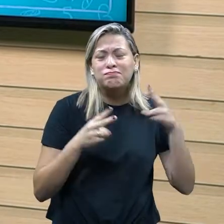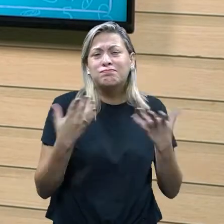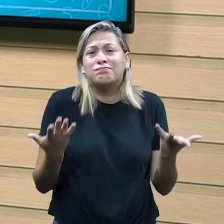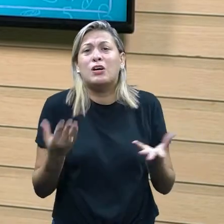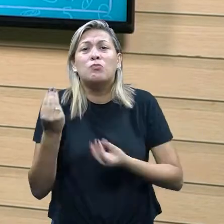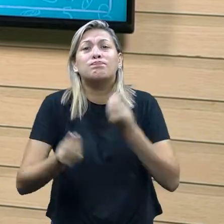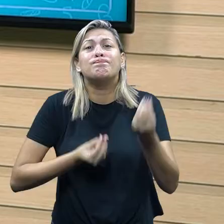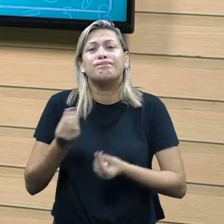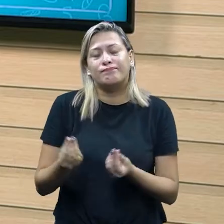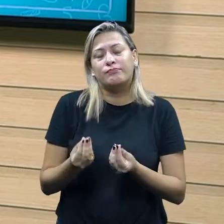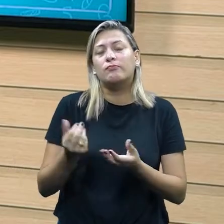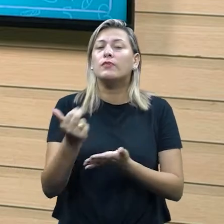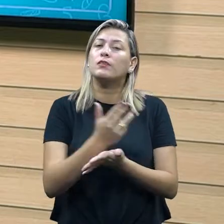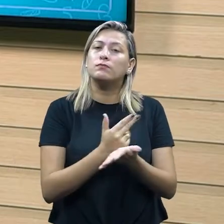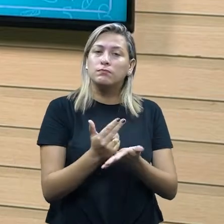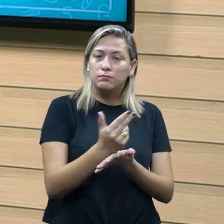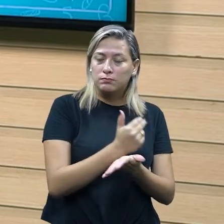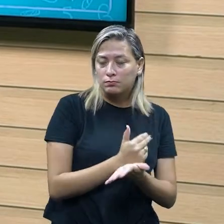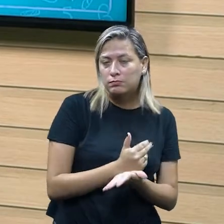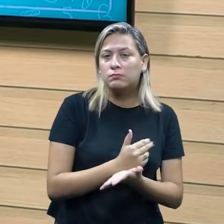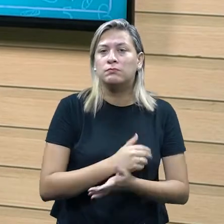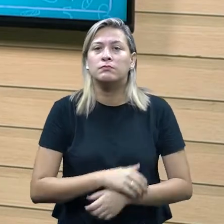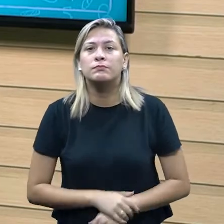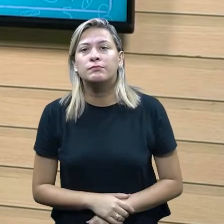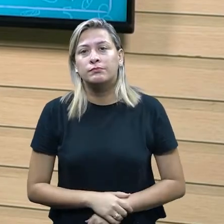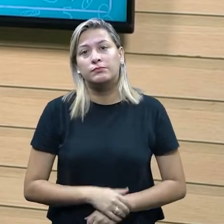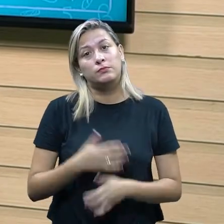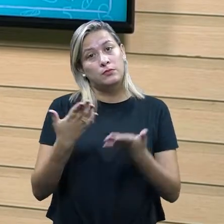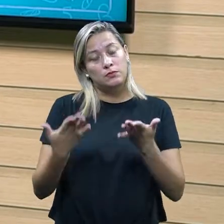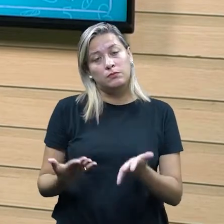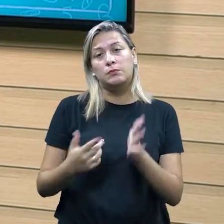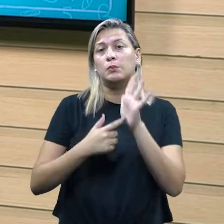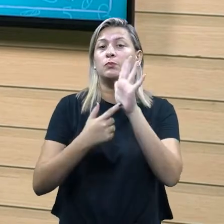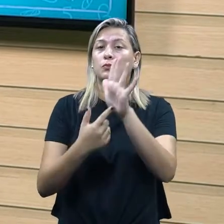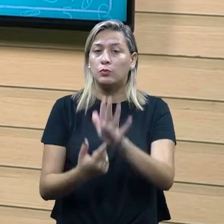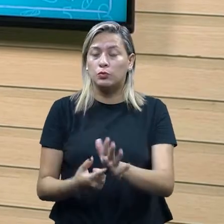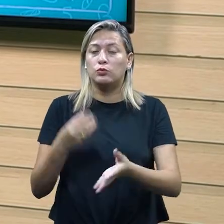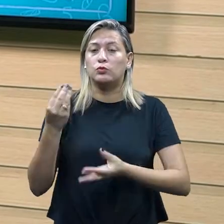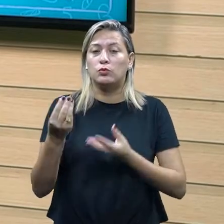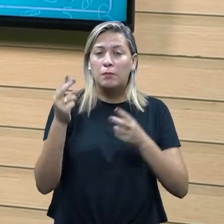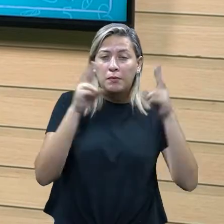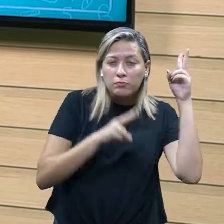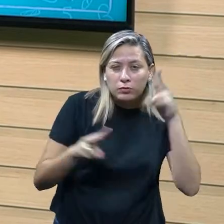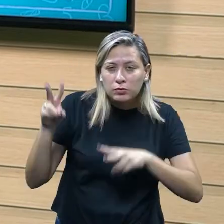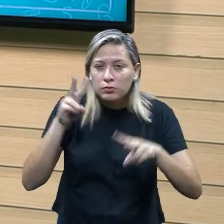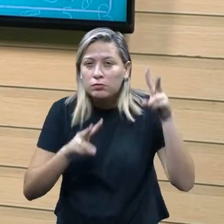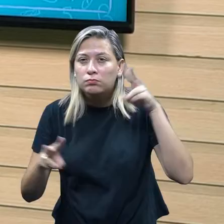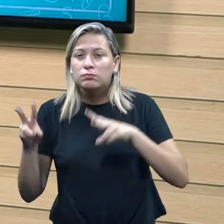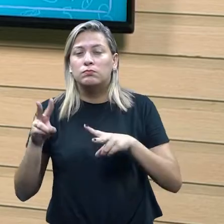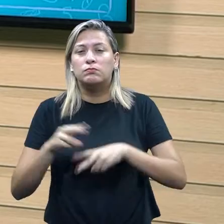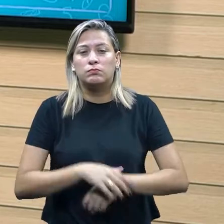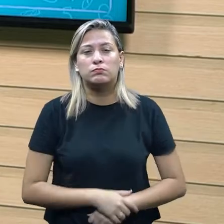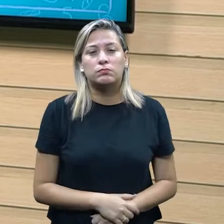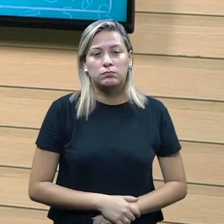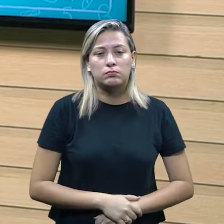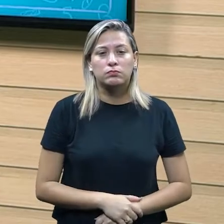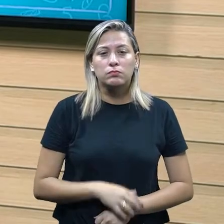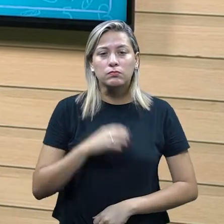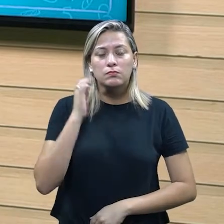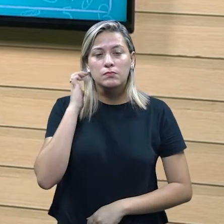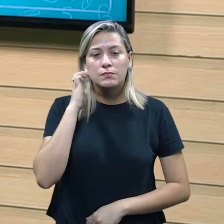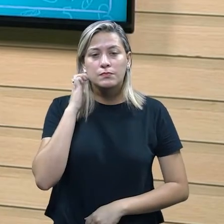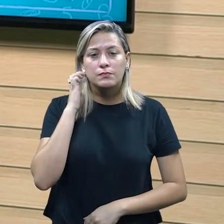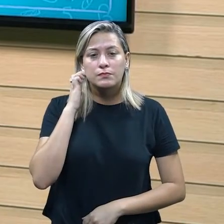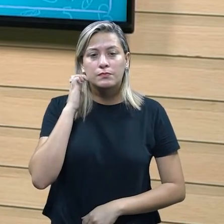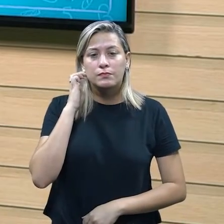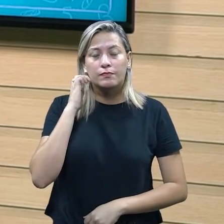visualizada. Então o desenho está aí exatamente para isso, para que você consiga visualizar a ideia e que